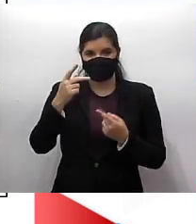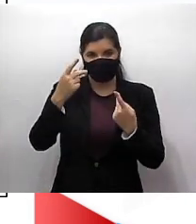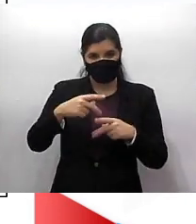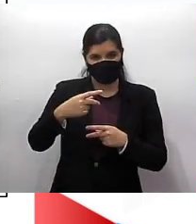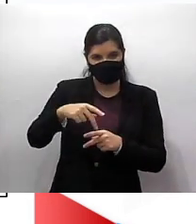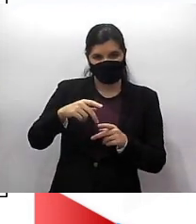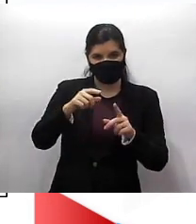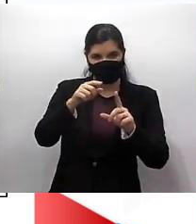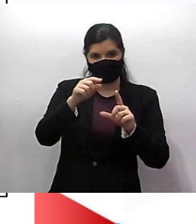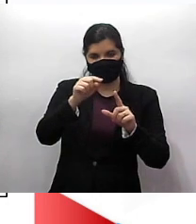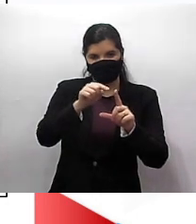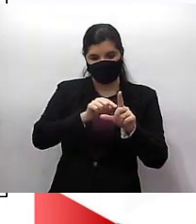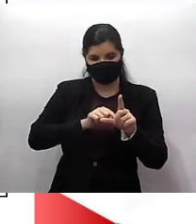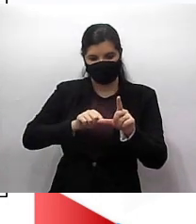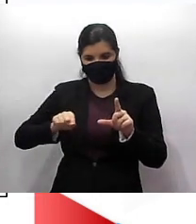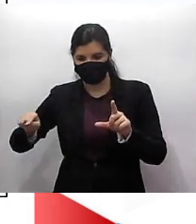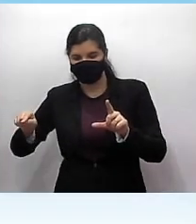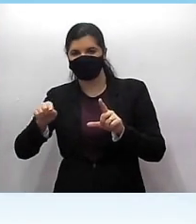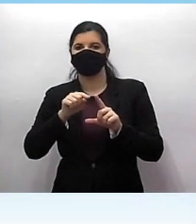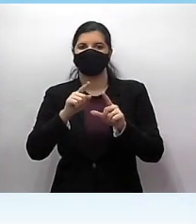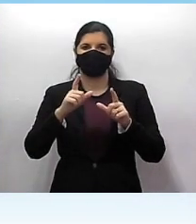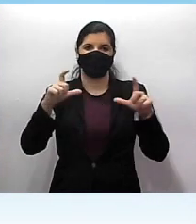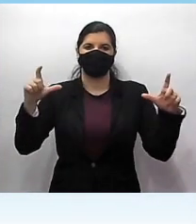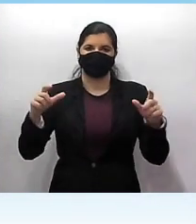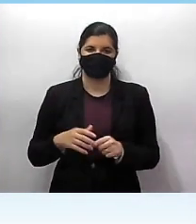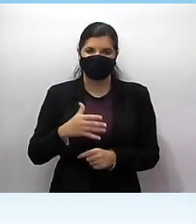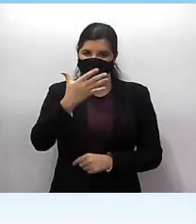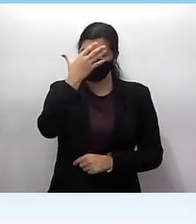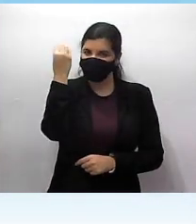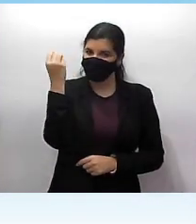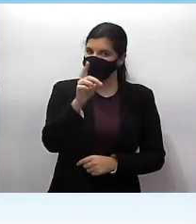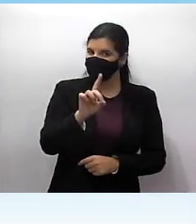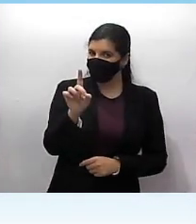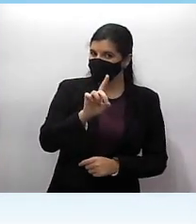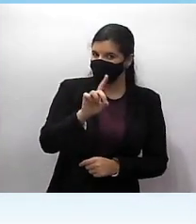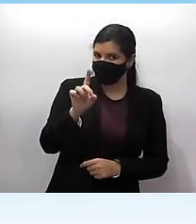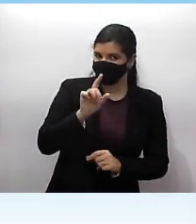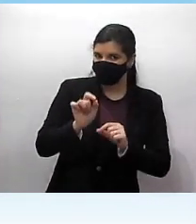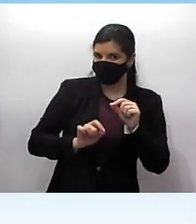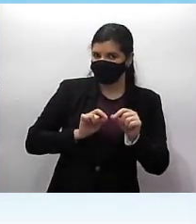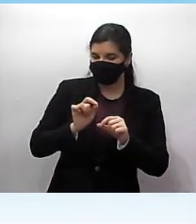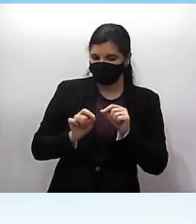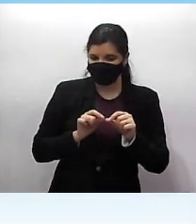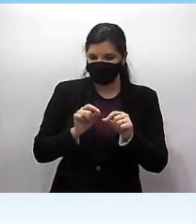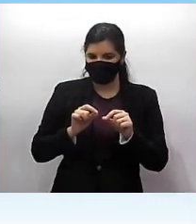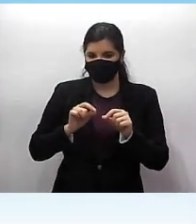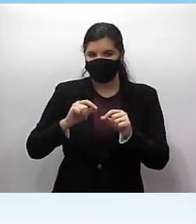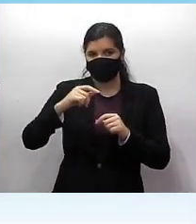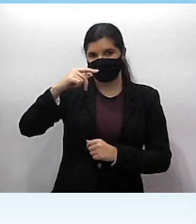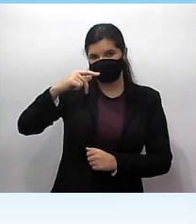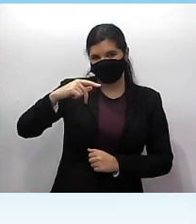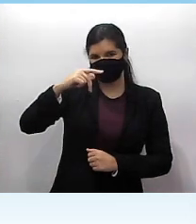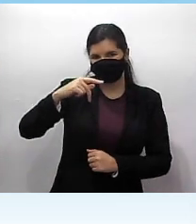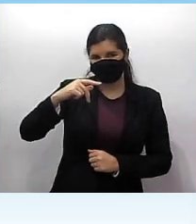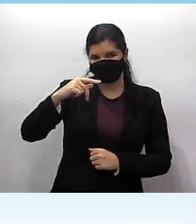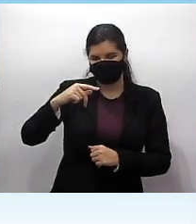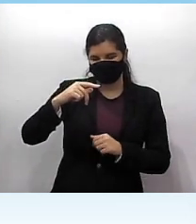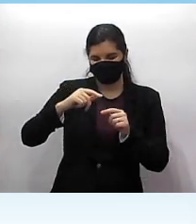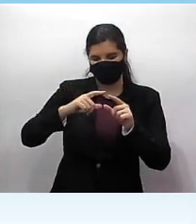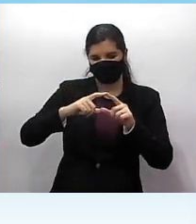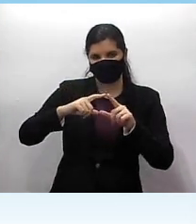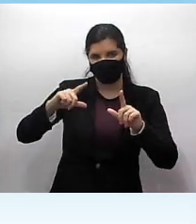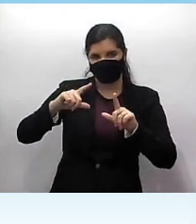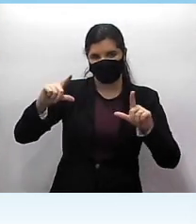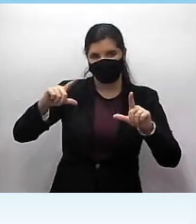perímetro. Agora, não esquece de um detalhe, por favor, tá? O perímetro vai aumentar quando eu aumento,